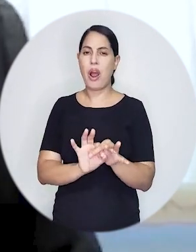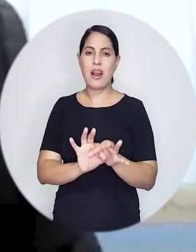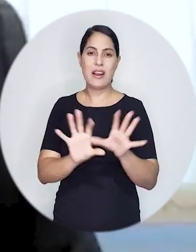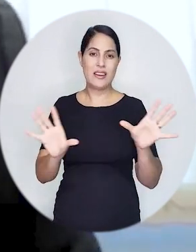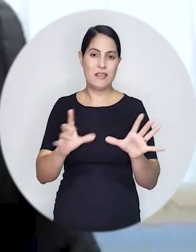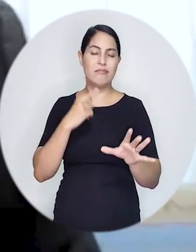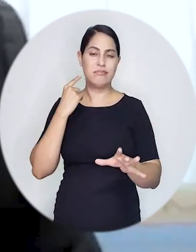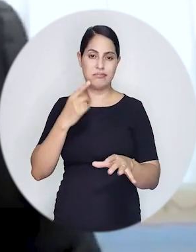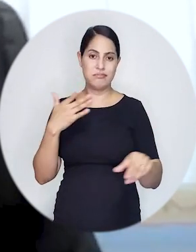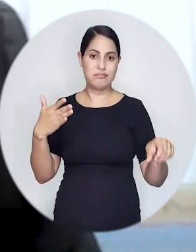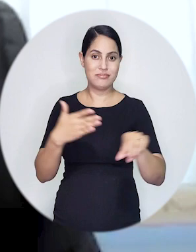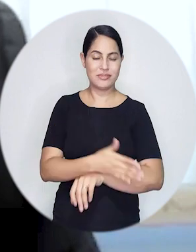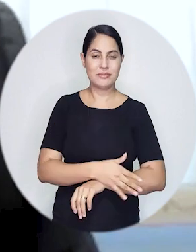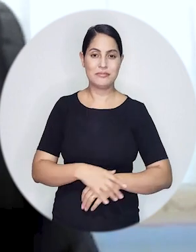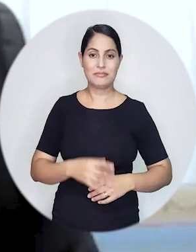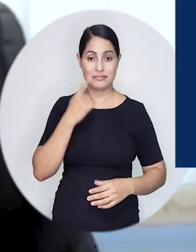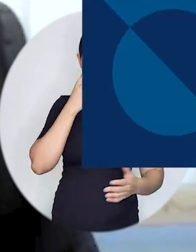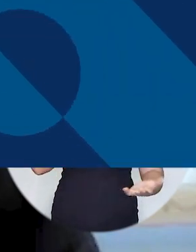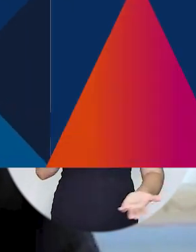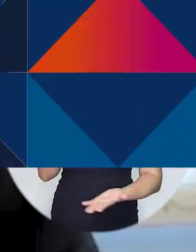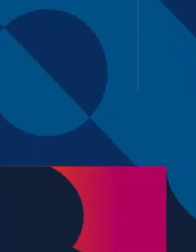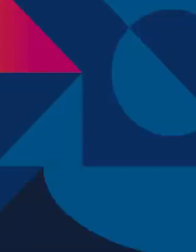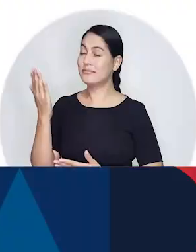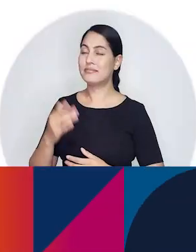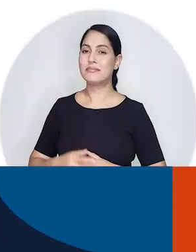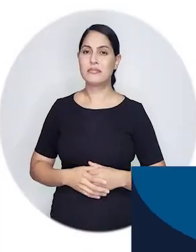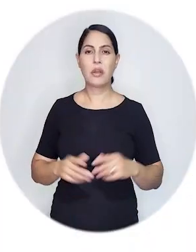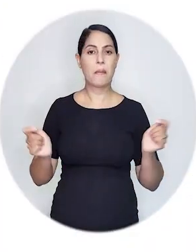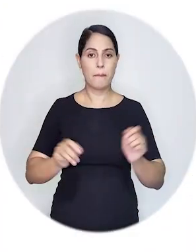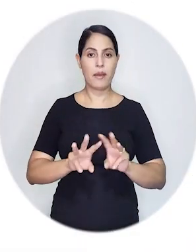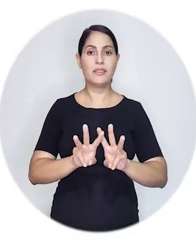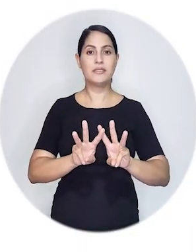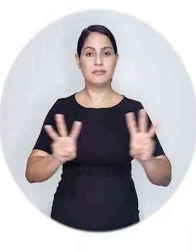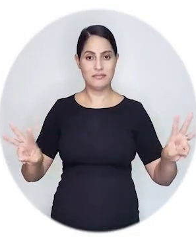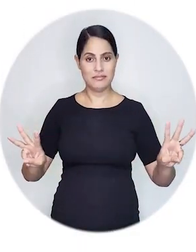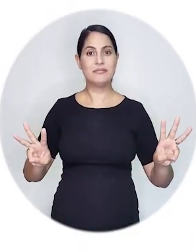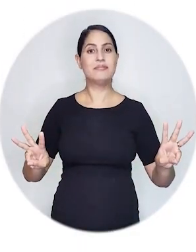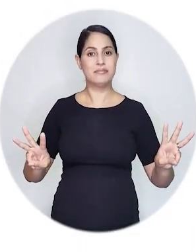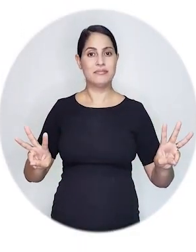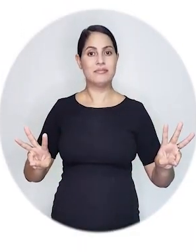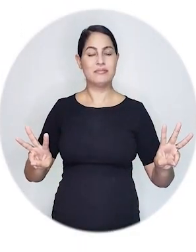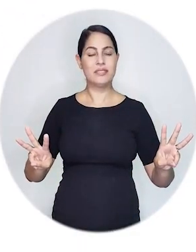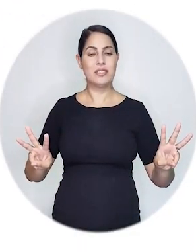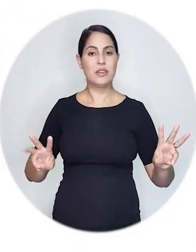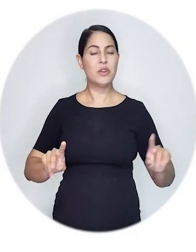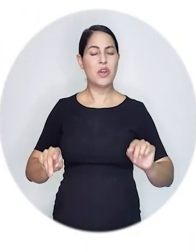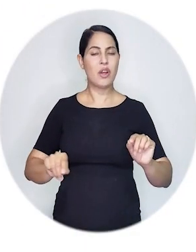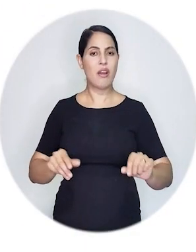série de facilidades para a família da advocacia. Acesse agora mesmo o